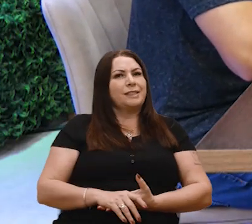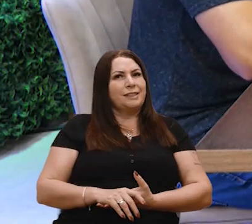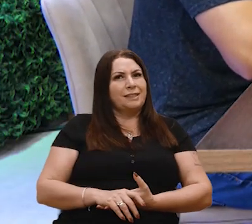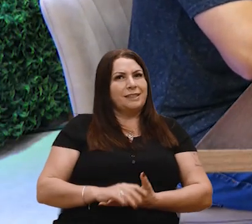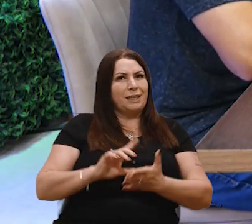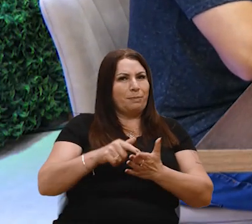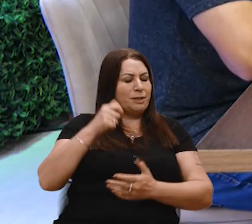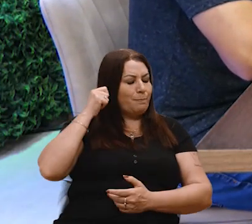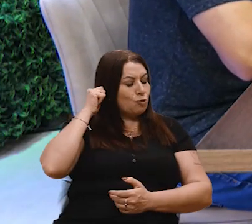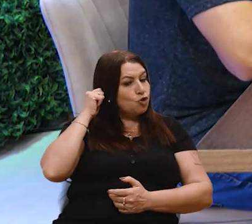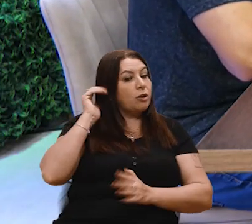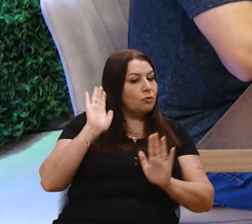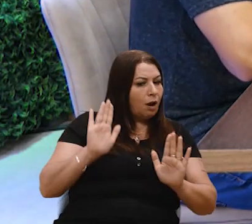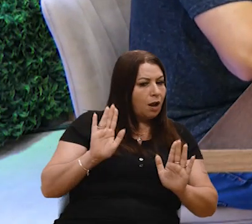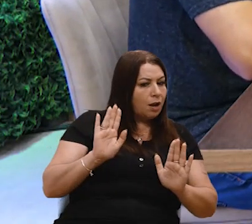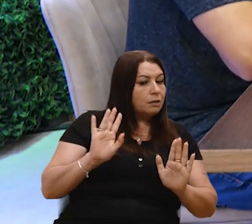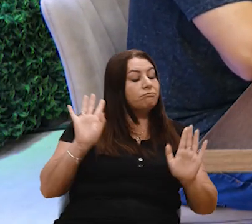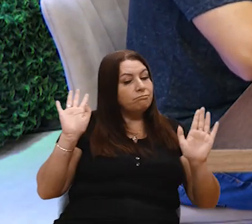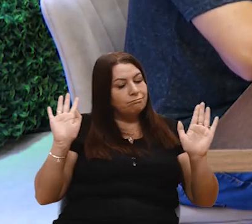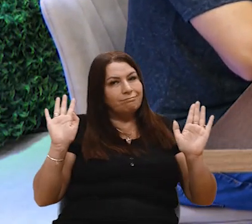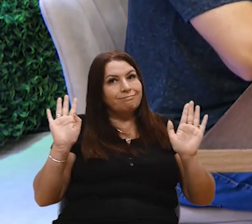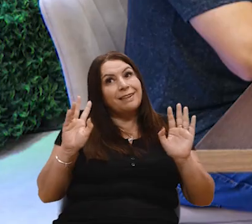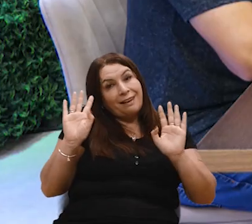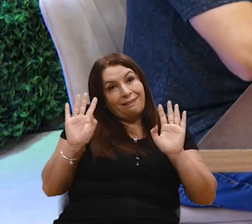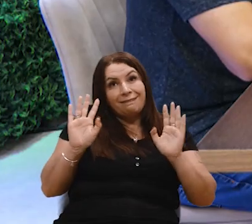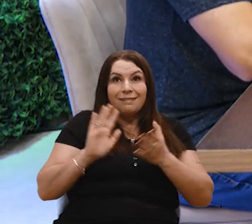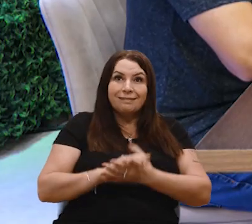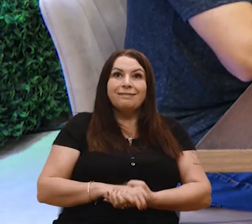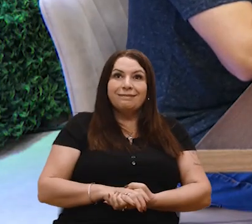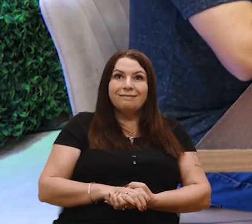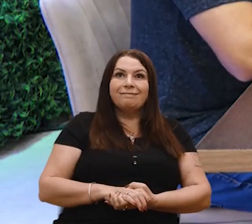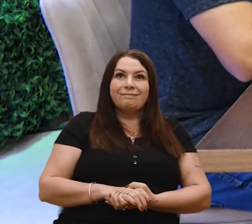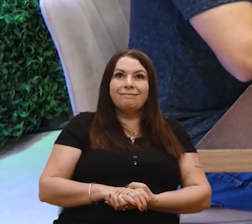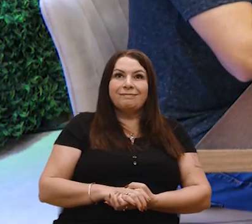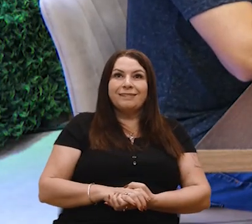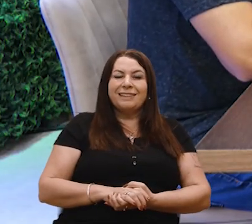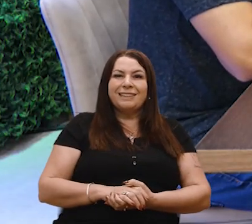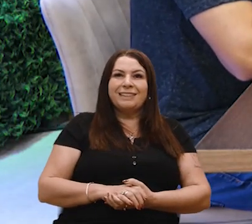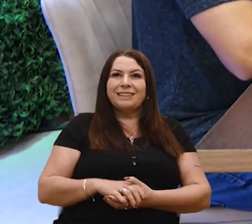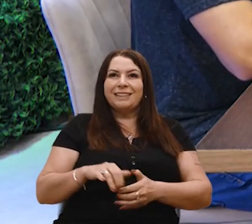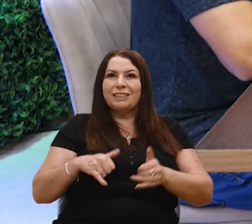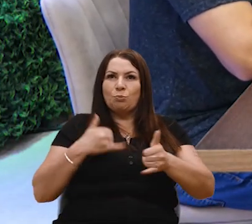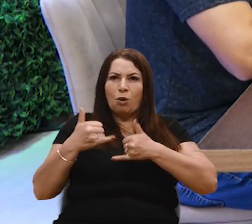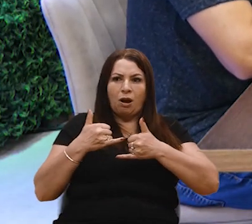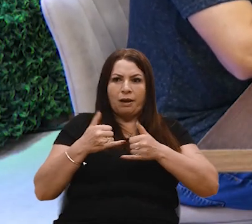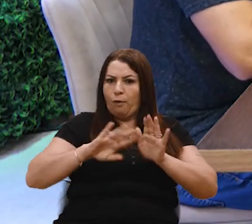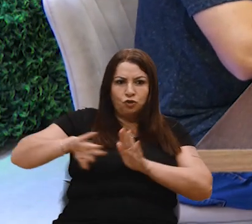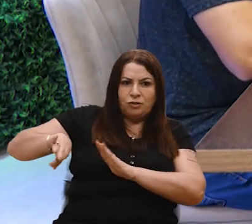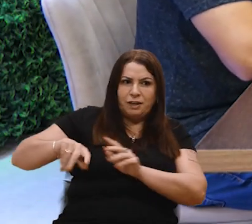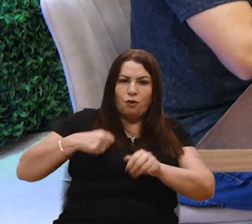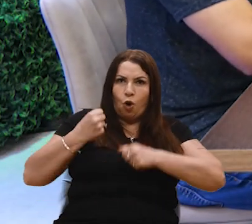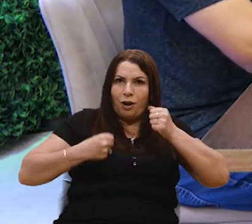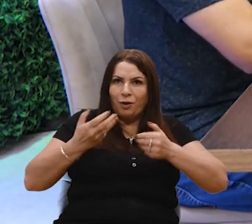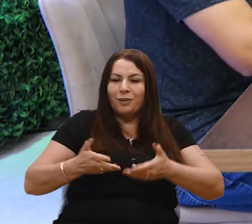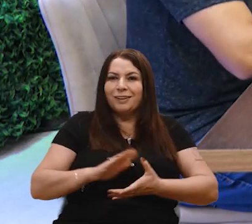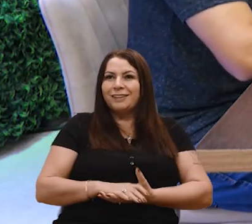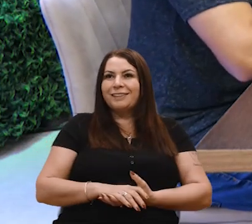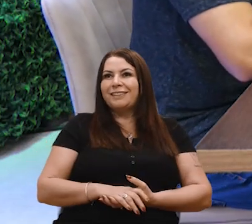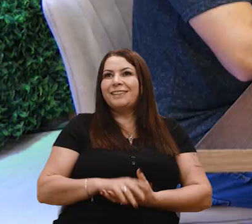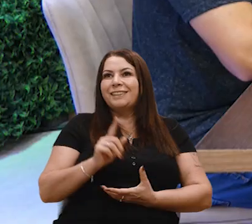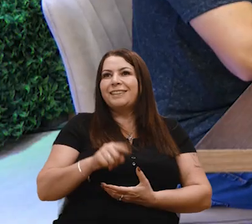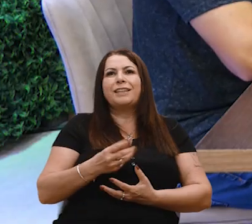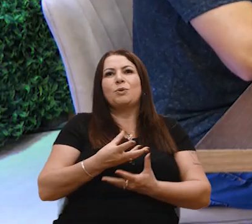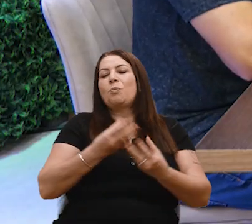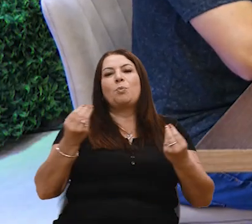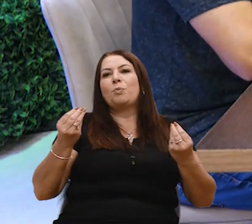Encerrando. Depois desse puxão de orelha, vamos lá? Mas não deixa de ser, né? Vou tirar o salto, quero botar um tênisinho e vou correr agora.